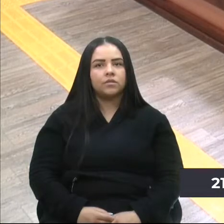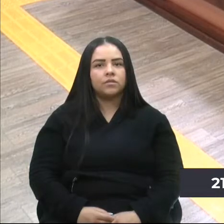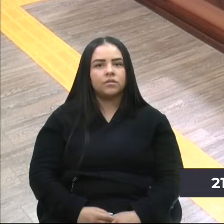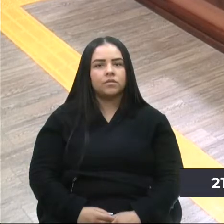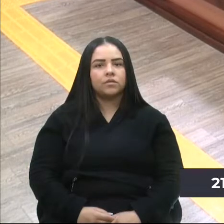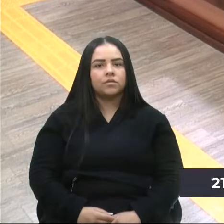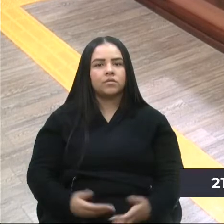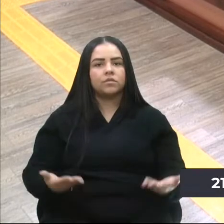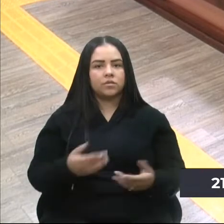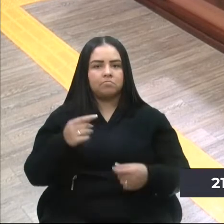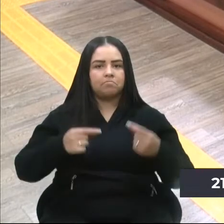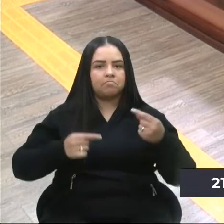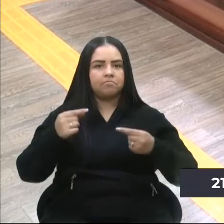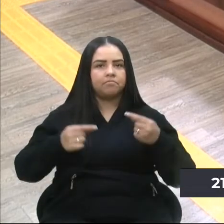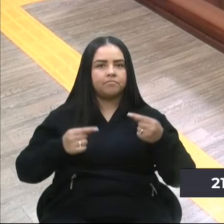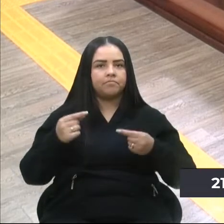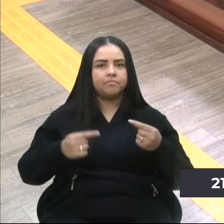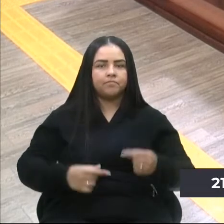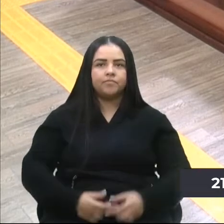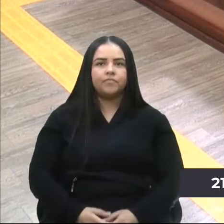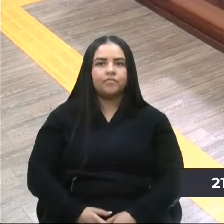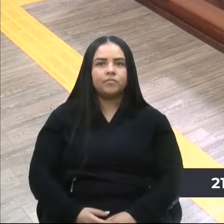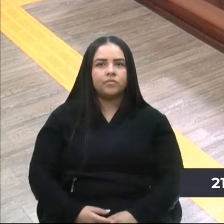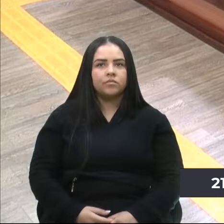Em discussão.